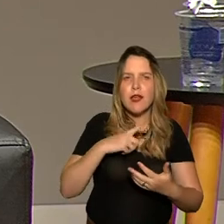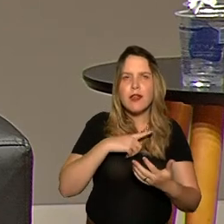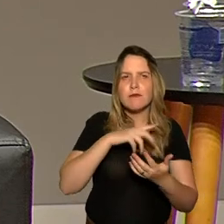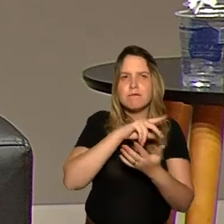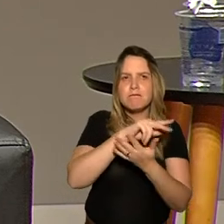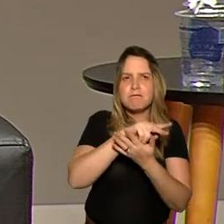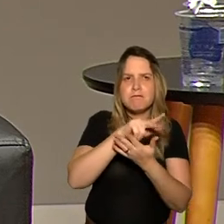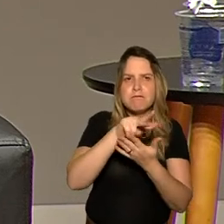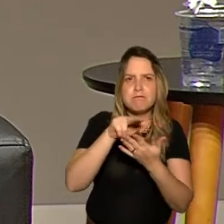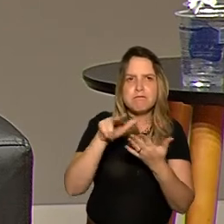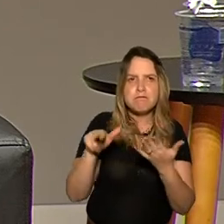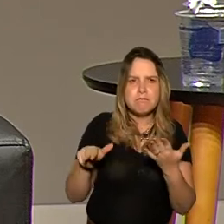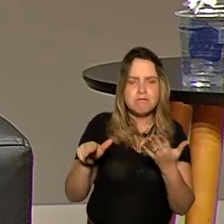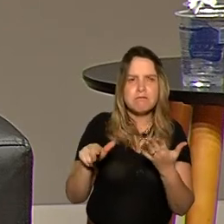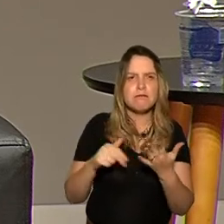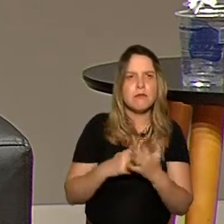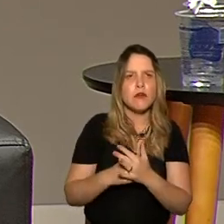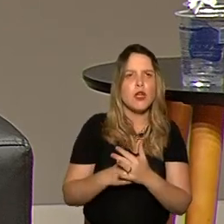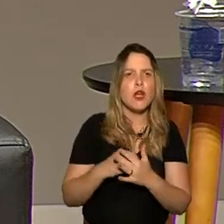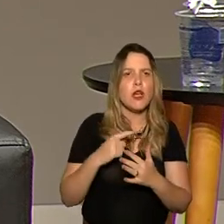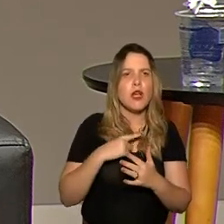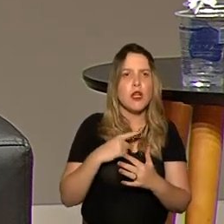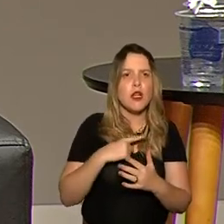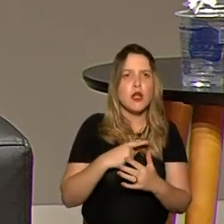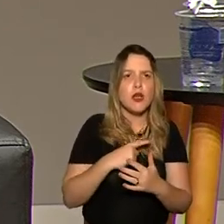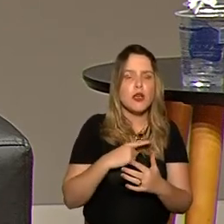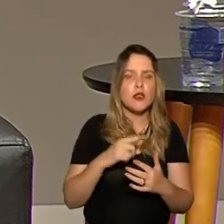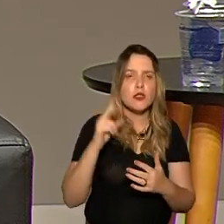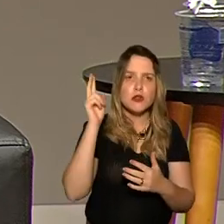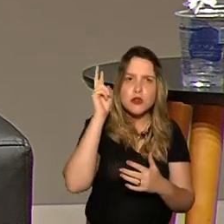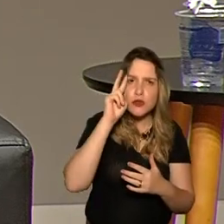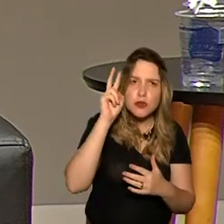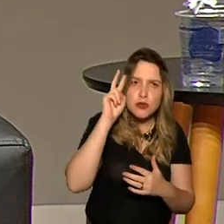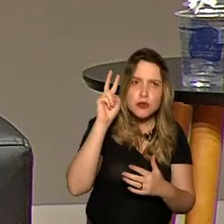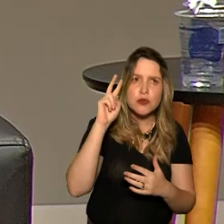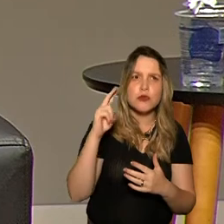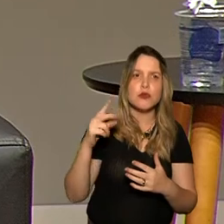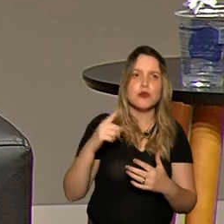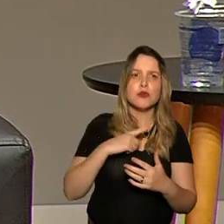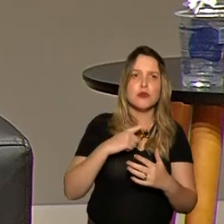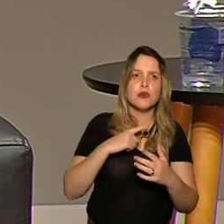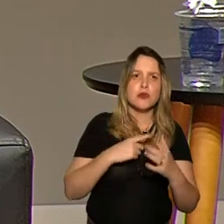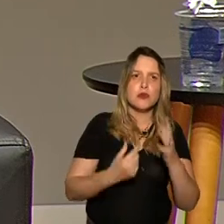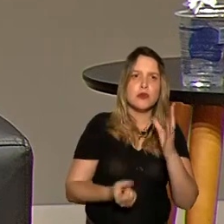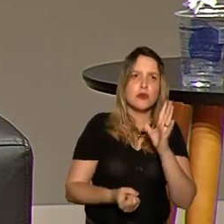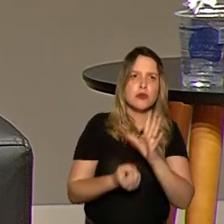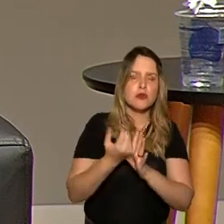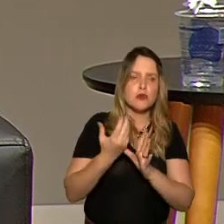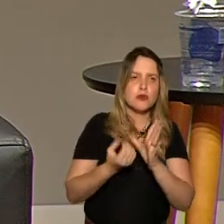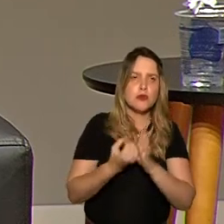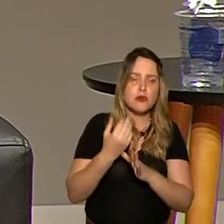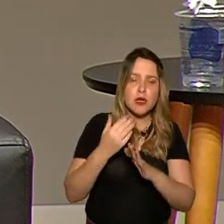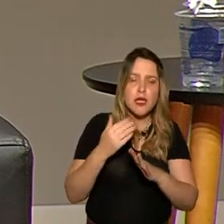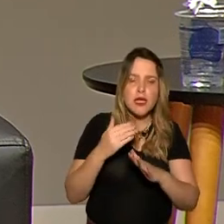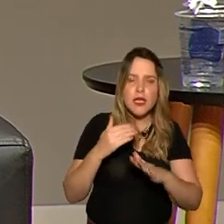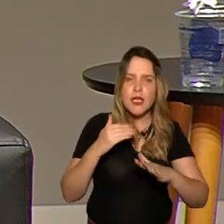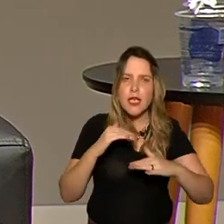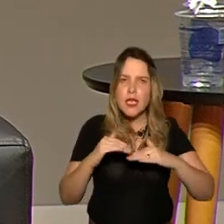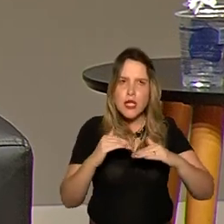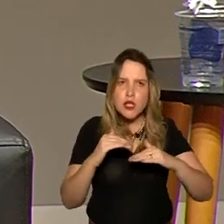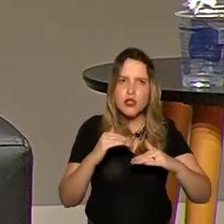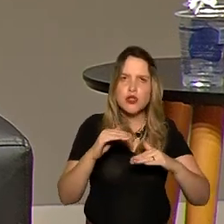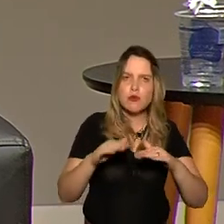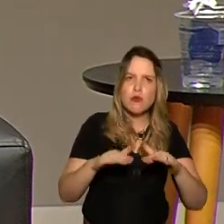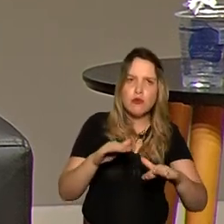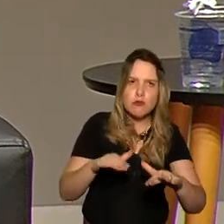né que tem uma lógica própria tem a ver com os algoritmos né tem